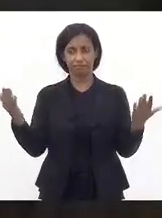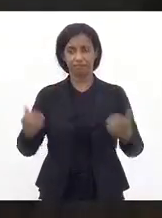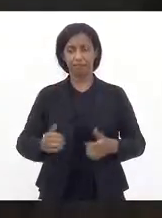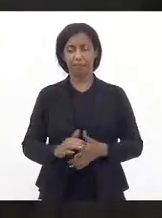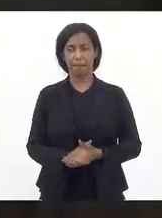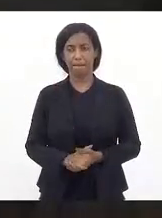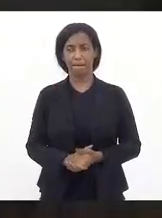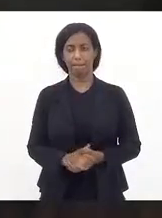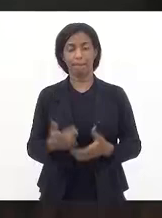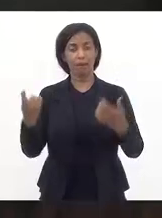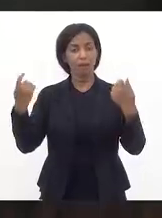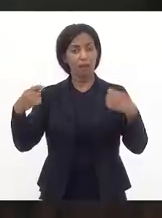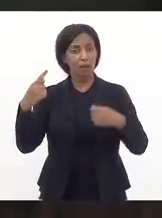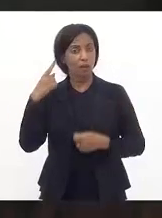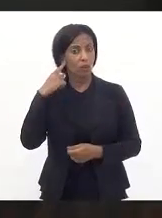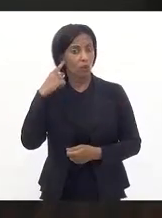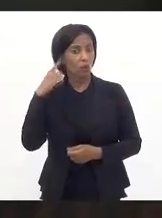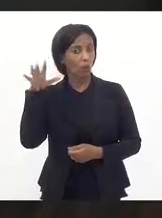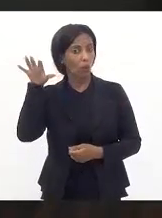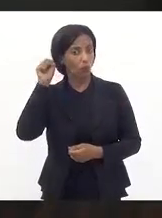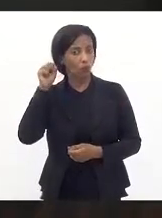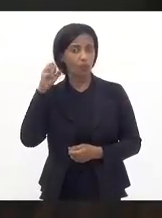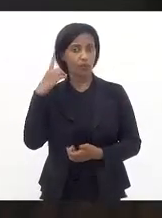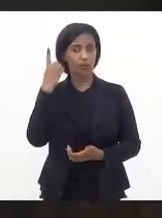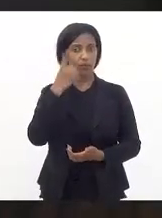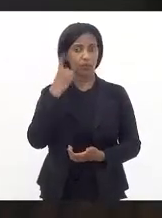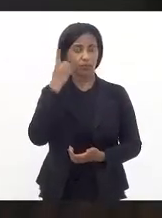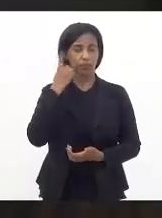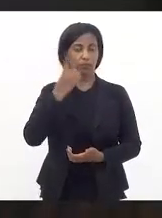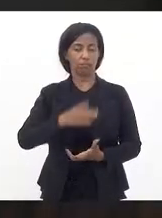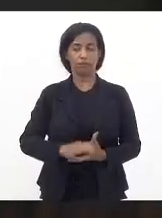Eu preciso escutar o voto dos Deputados